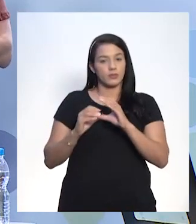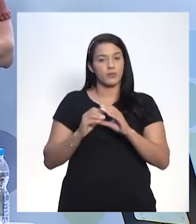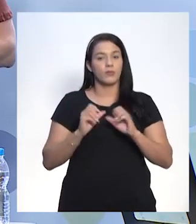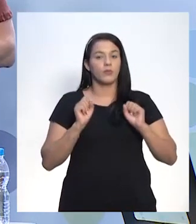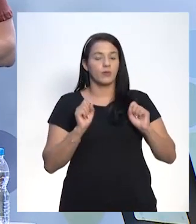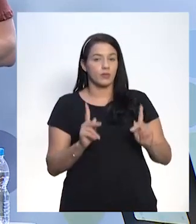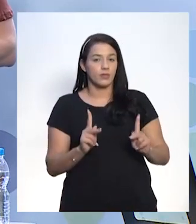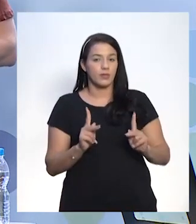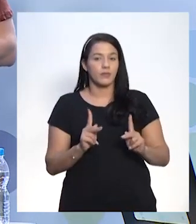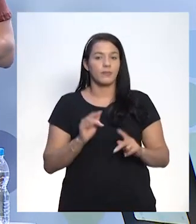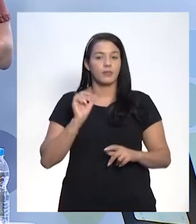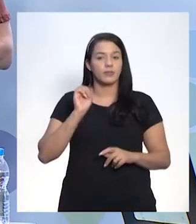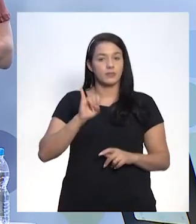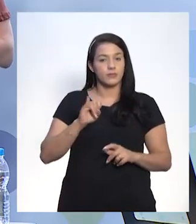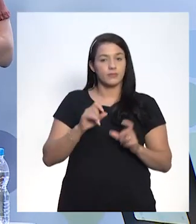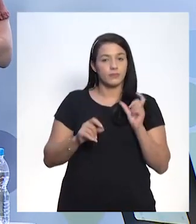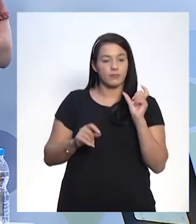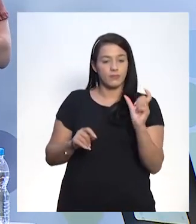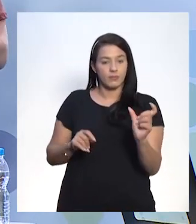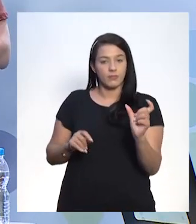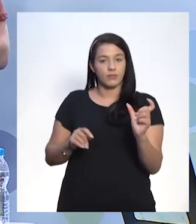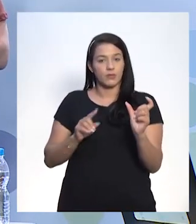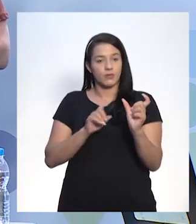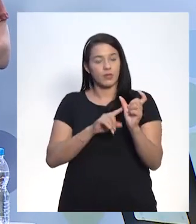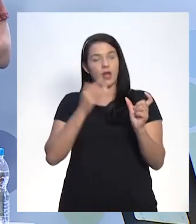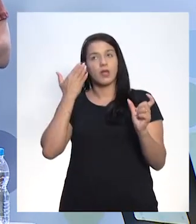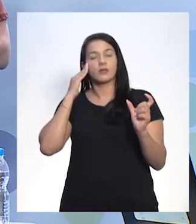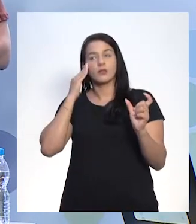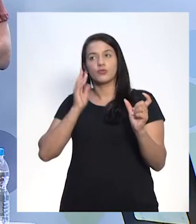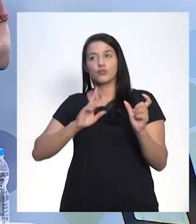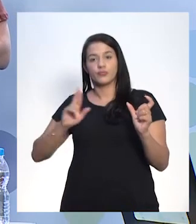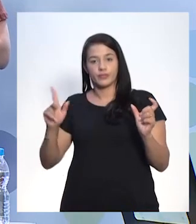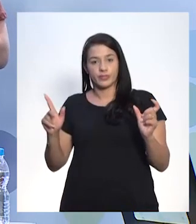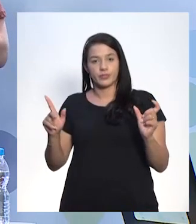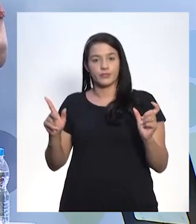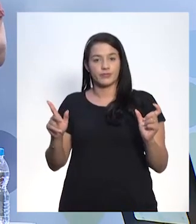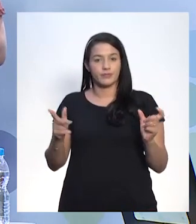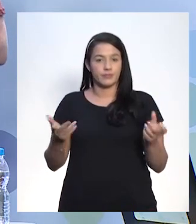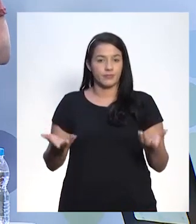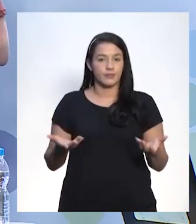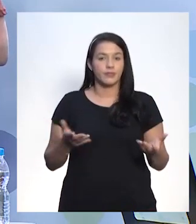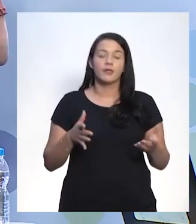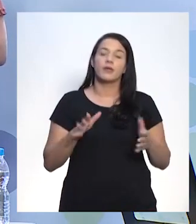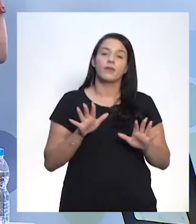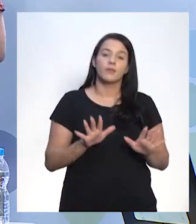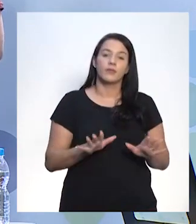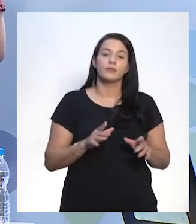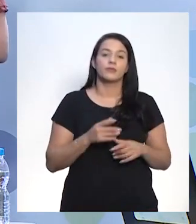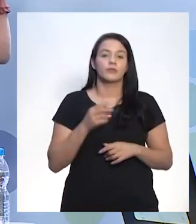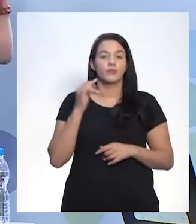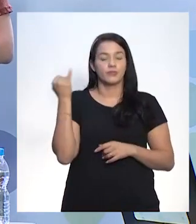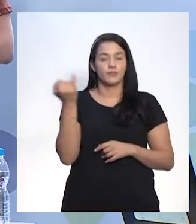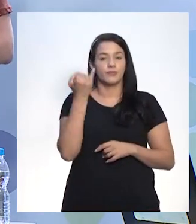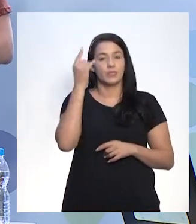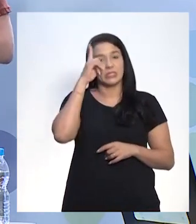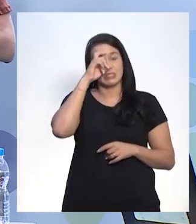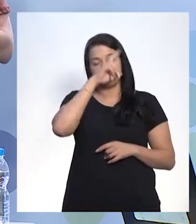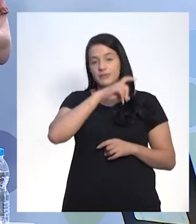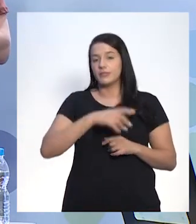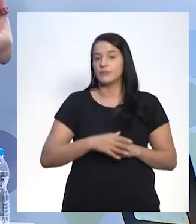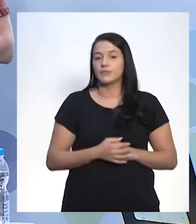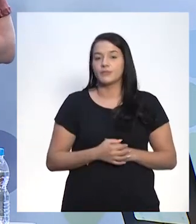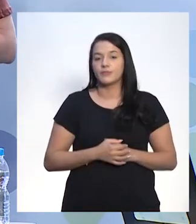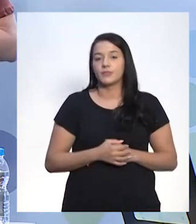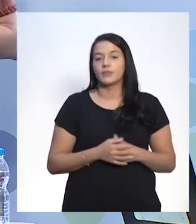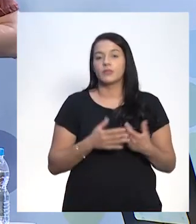se você pronunciar a palavra errada e a pessoa entende aquilo de outra forma? E aí? Né? Pode colocar você numa situação aí constrangedora.